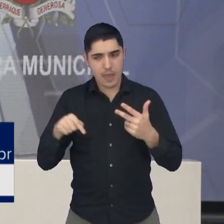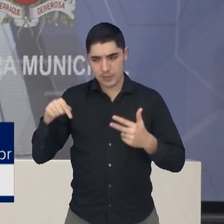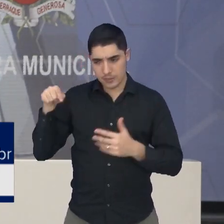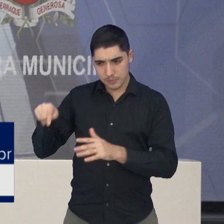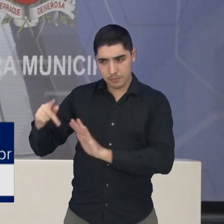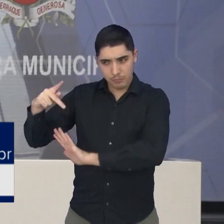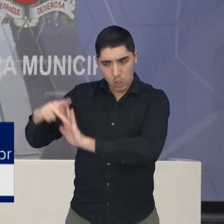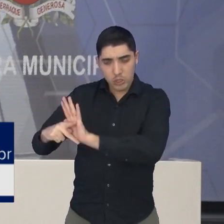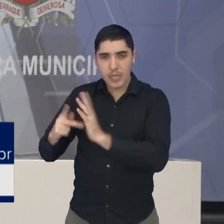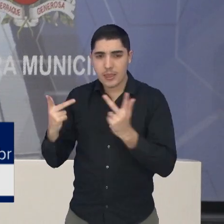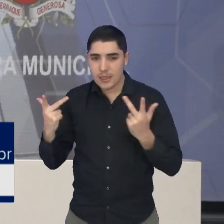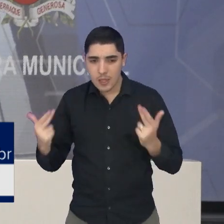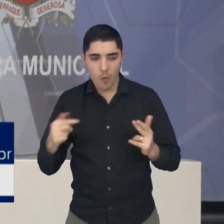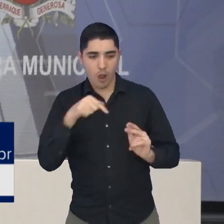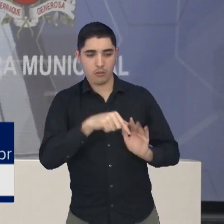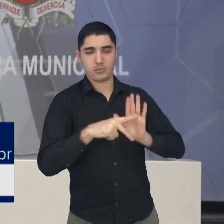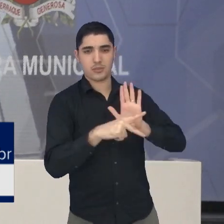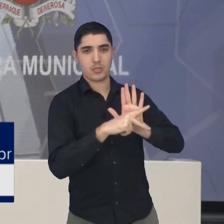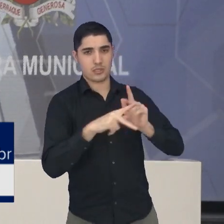a este.